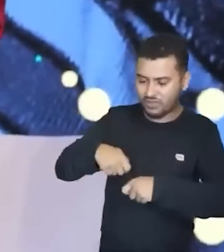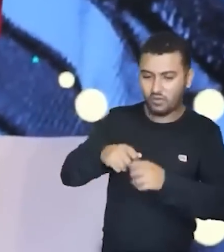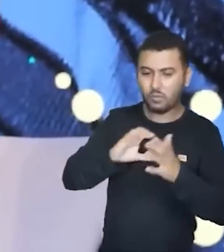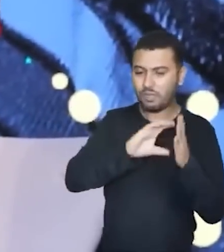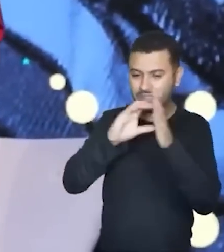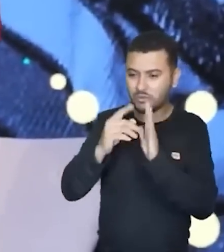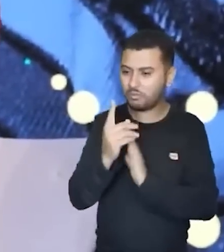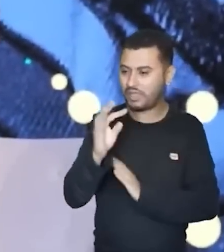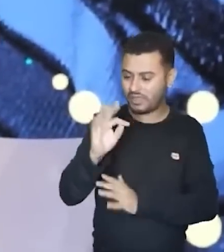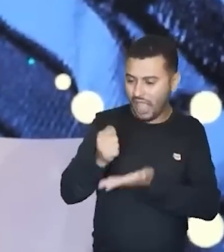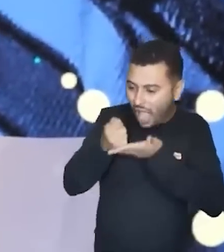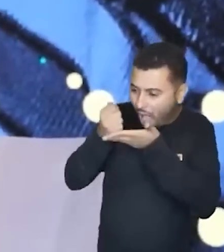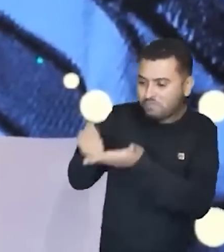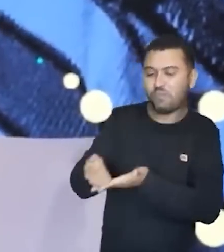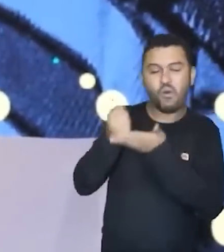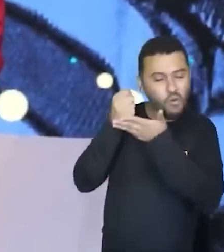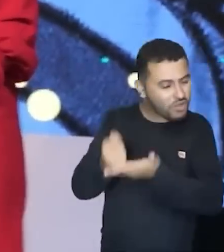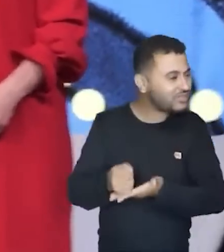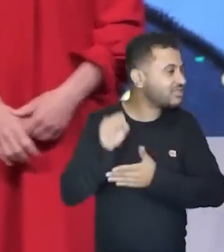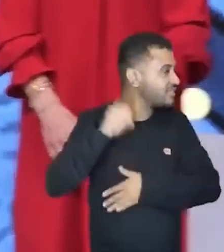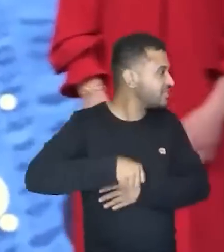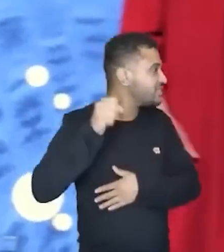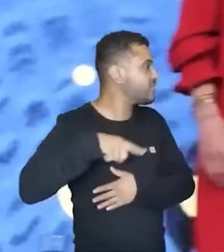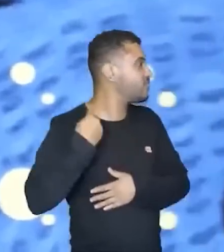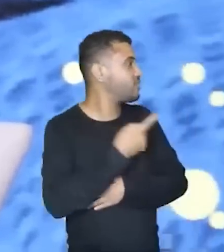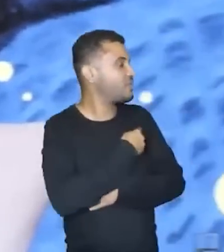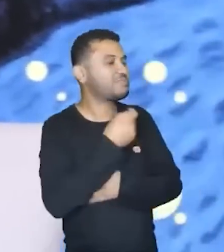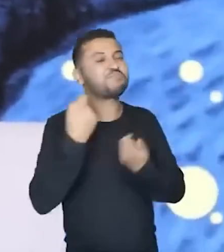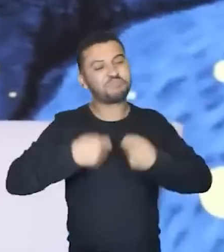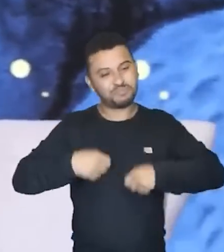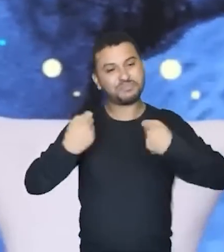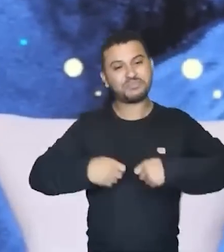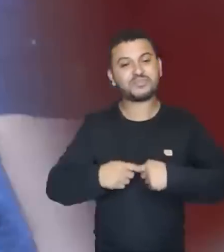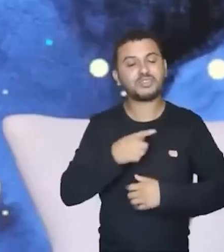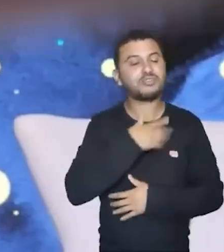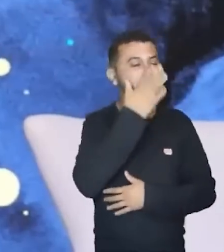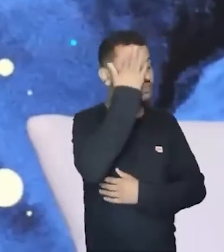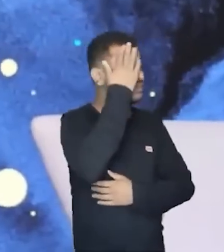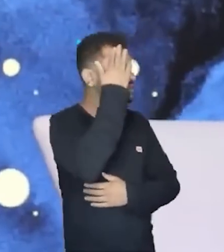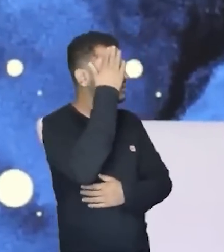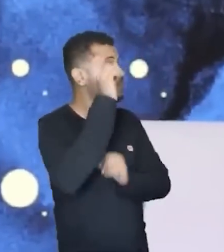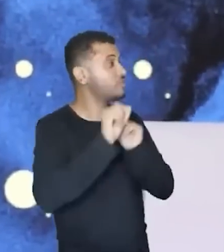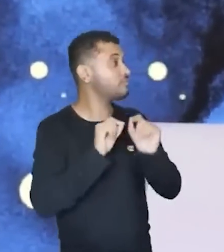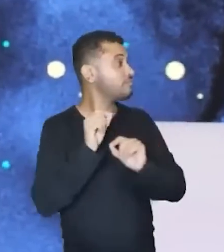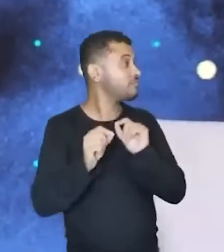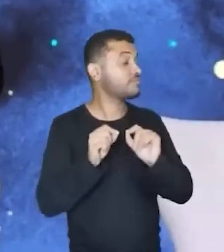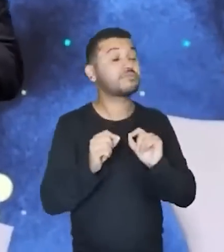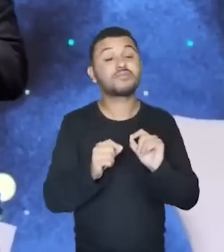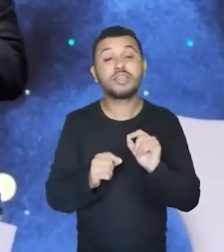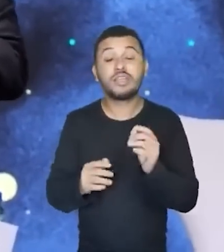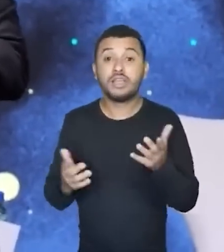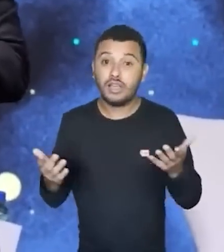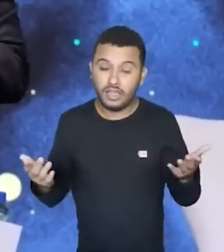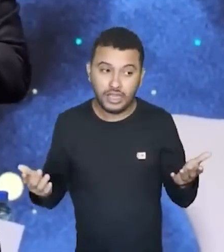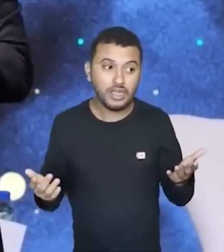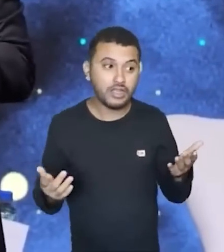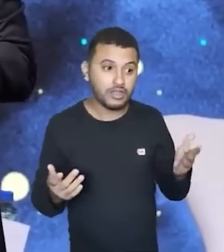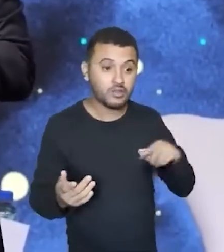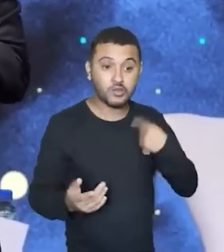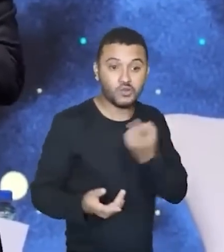mais algum tempo. Porque nós precisamos. O que eu sei é o seguinte. Cara, Beto, nós voltamos,